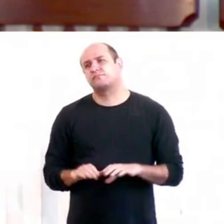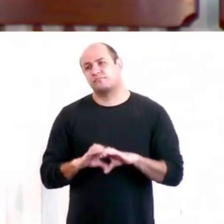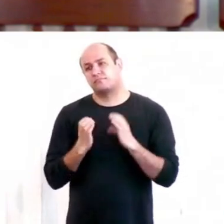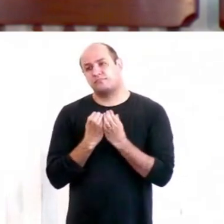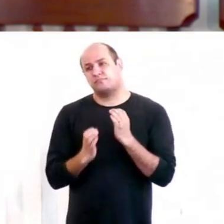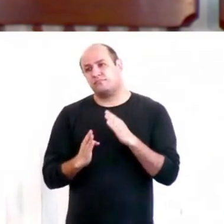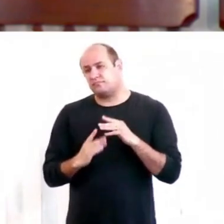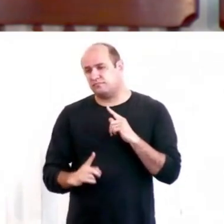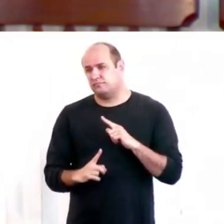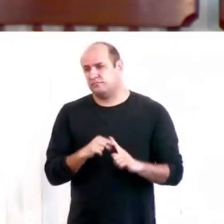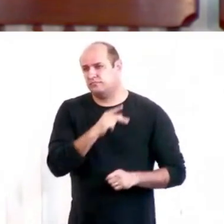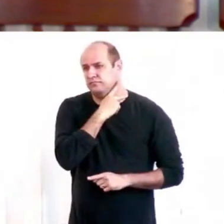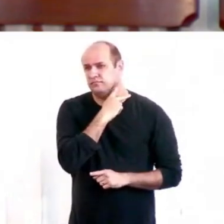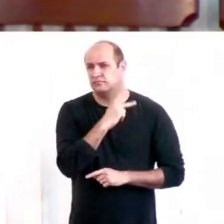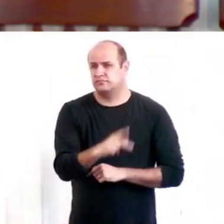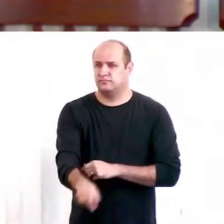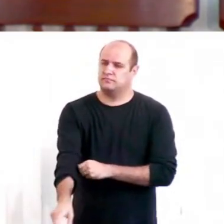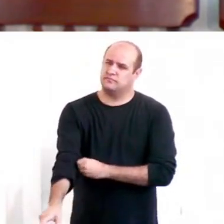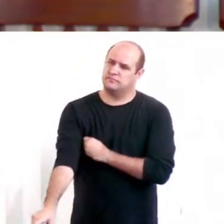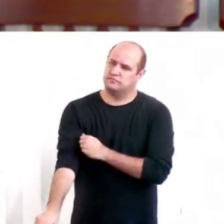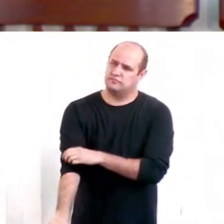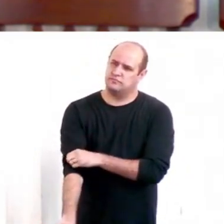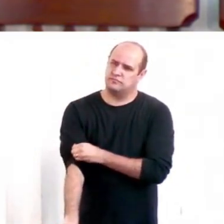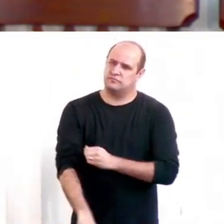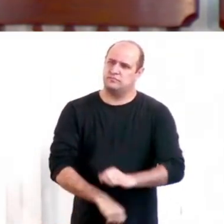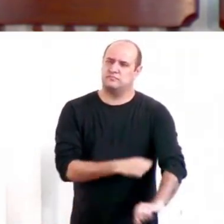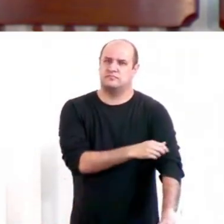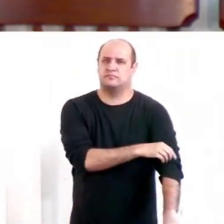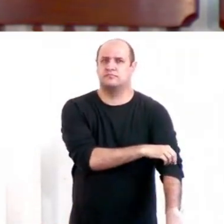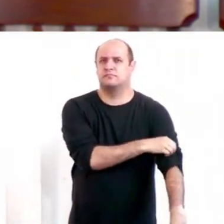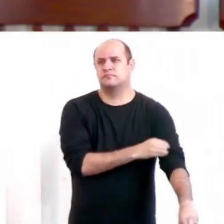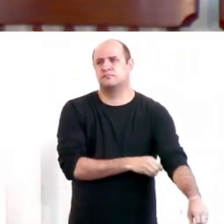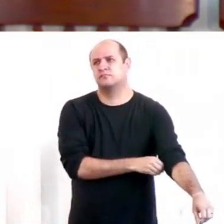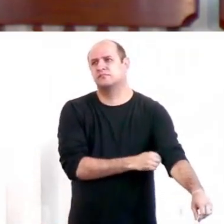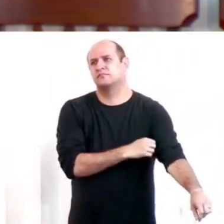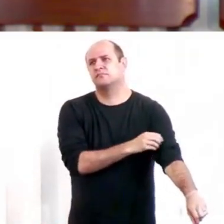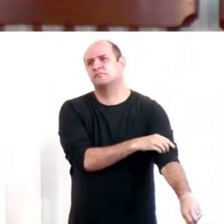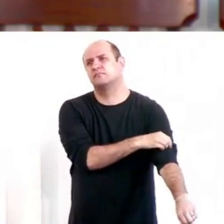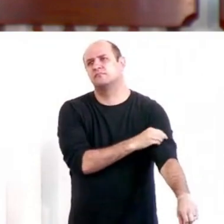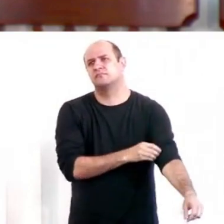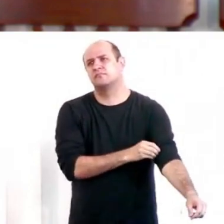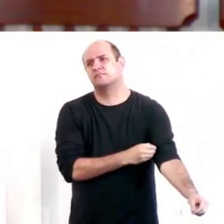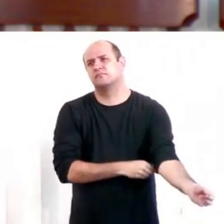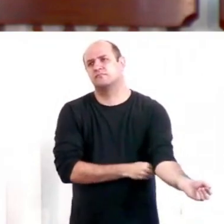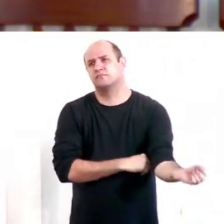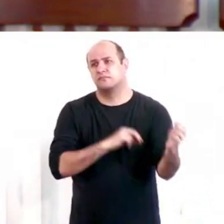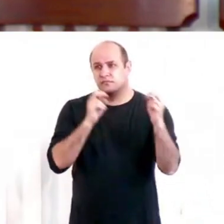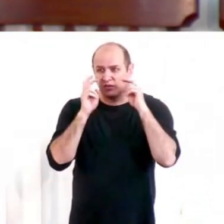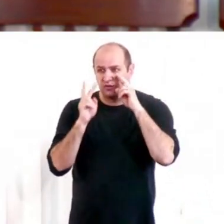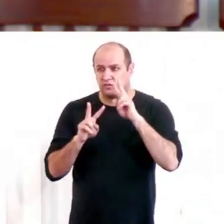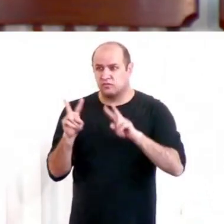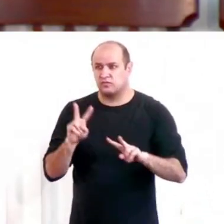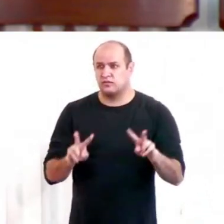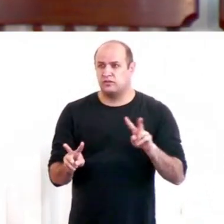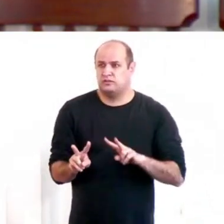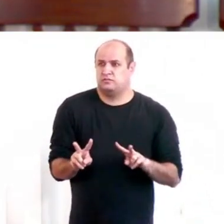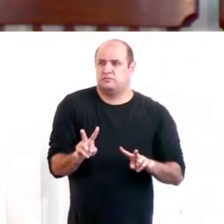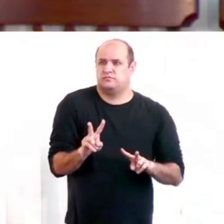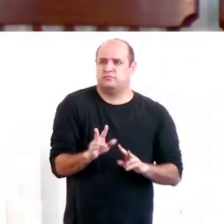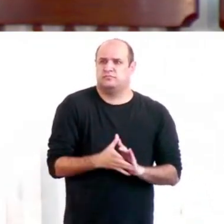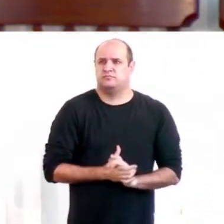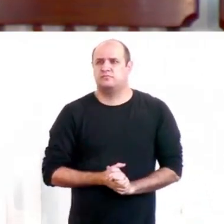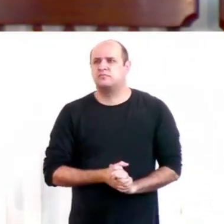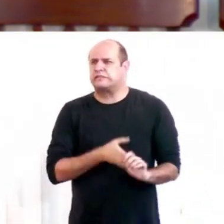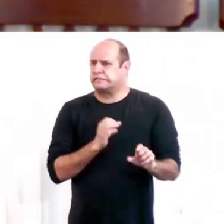presbiteriana, pode deixar soltando aí, sem música mesmo, não precisa ter a música. A gente vai, minha esposa dando